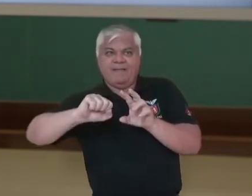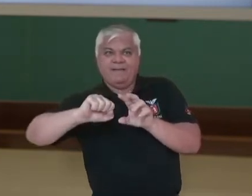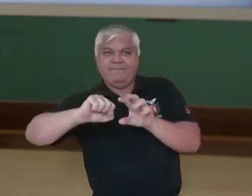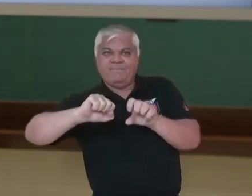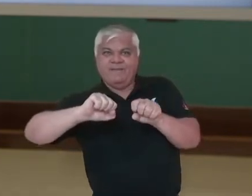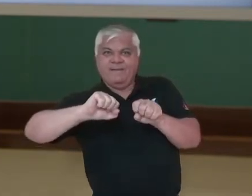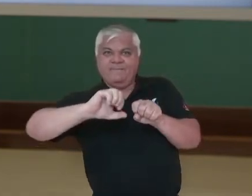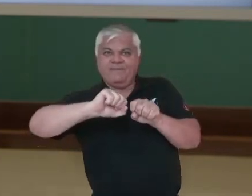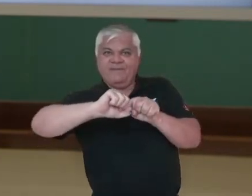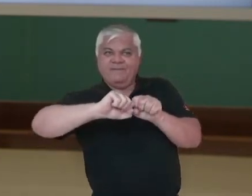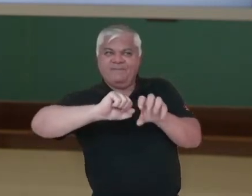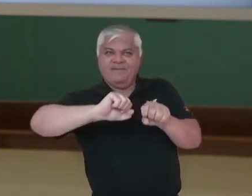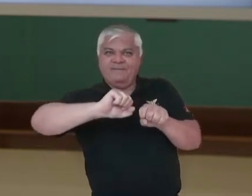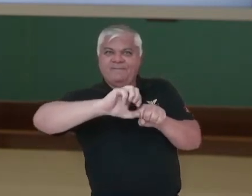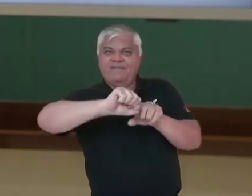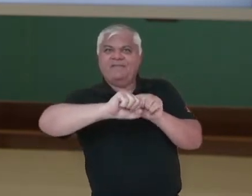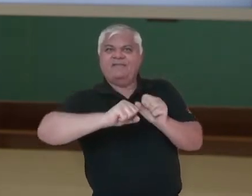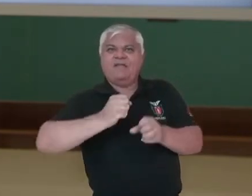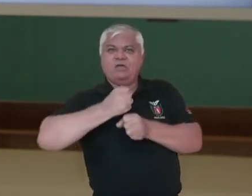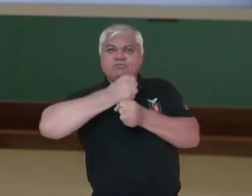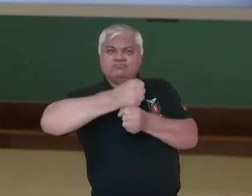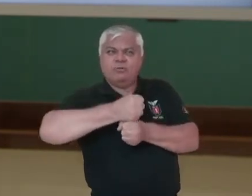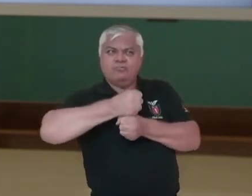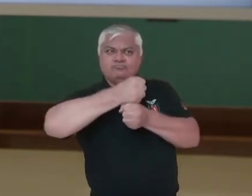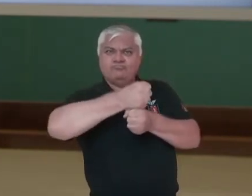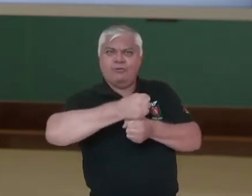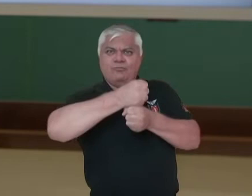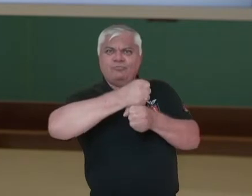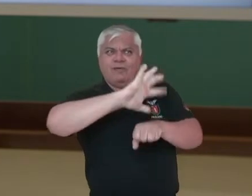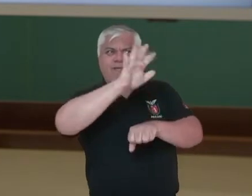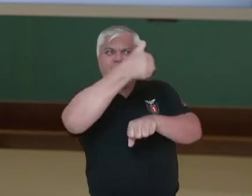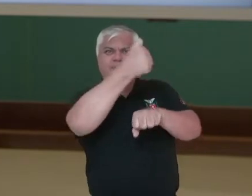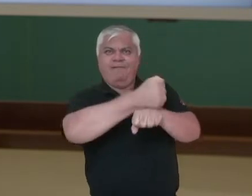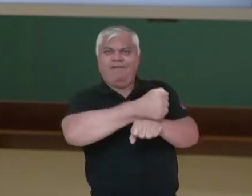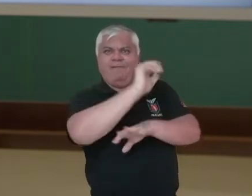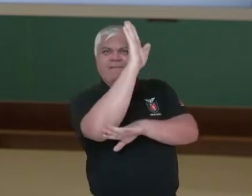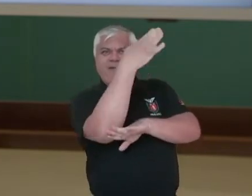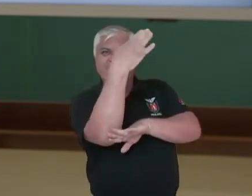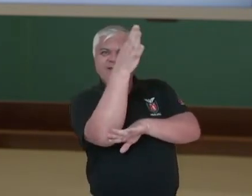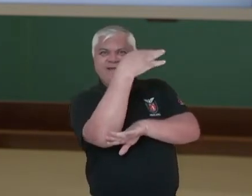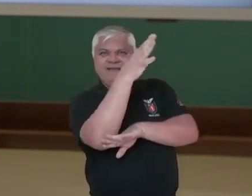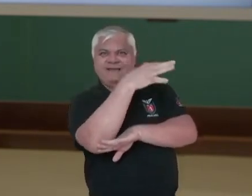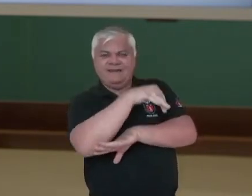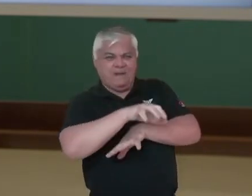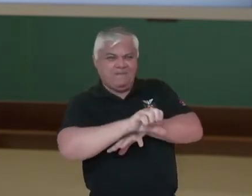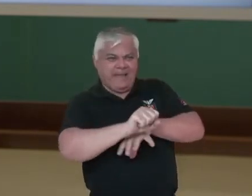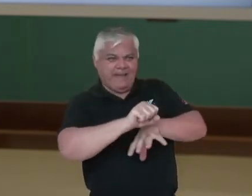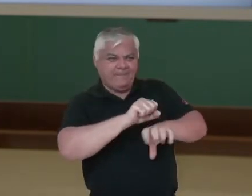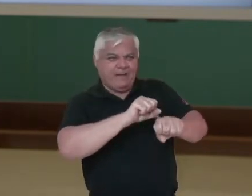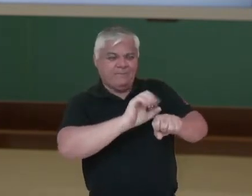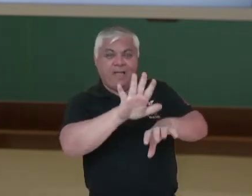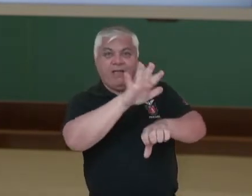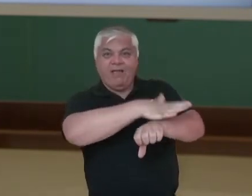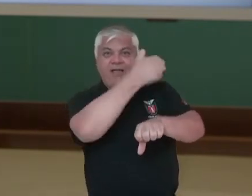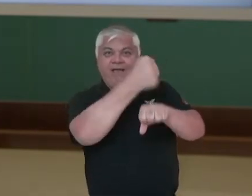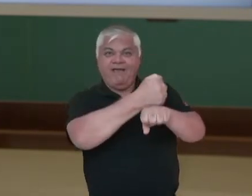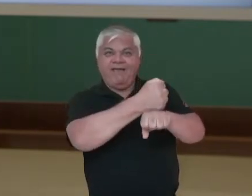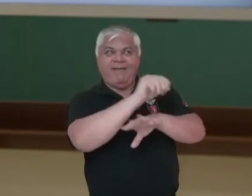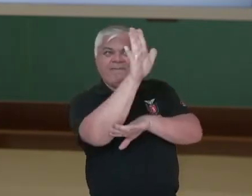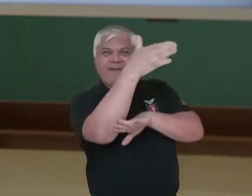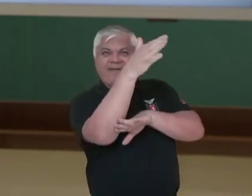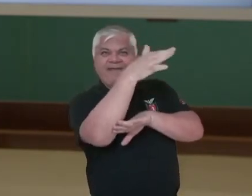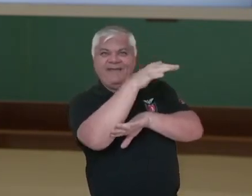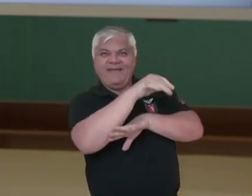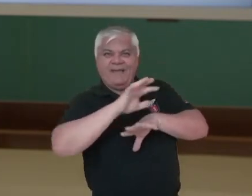ao interior, e os bandeirantes também contribuíram para isso, né? Para esse avanço em direção ao interior, expandindo